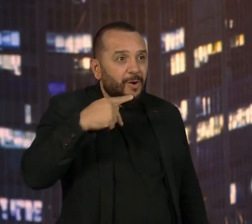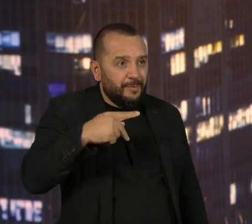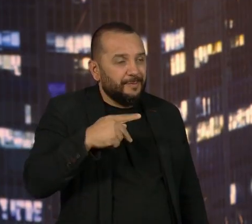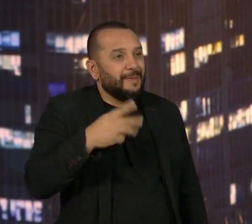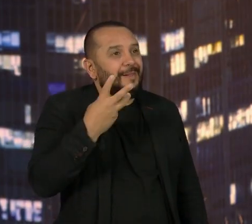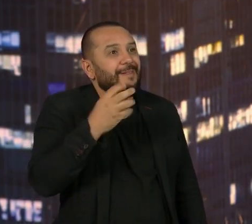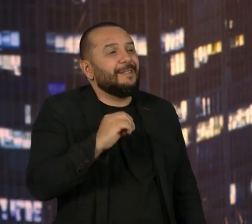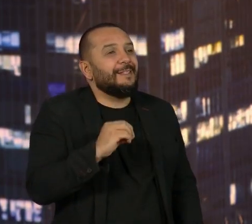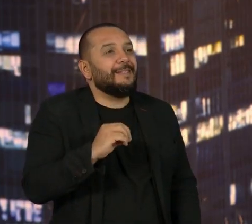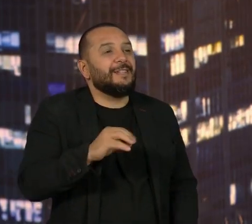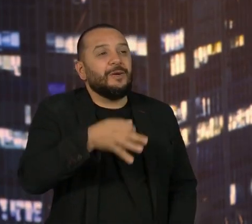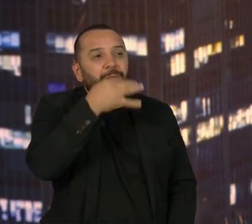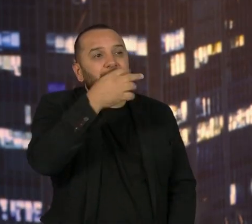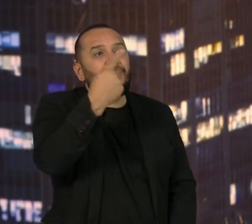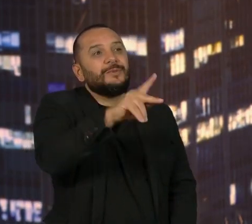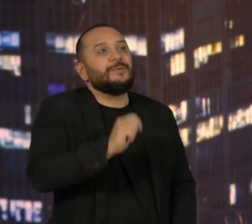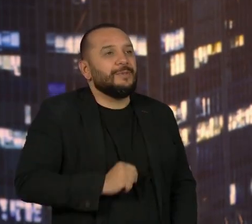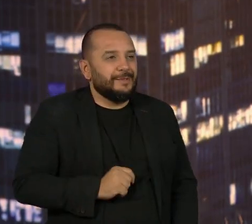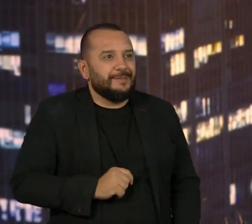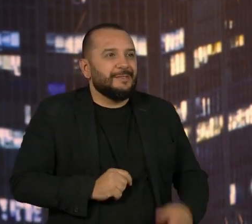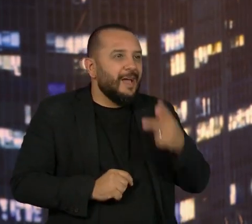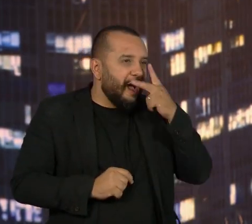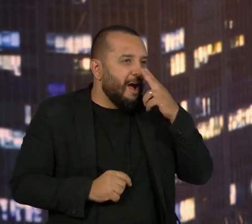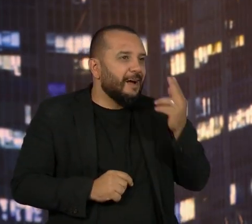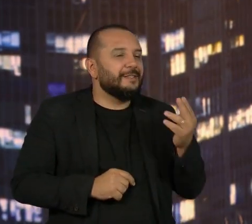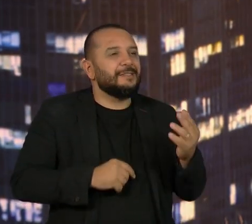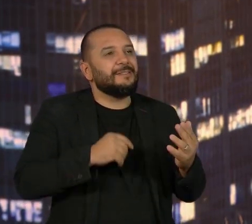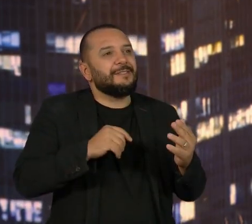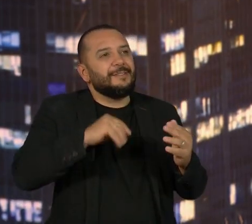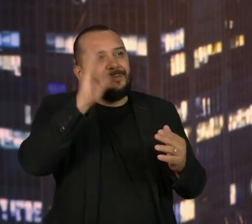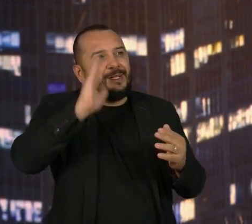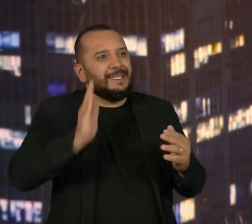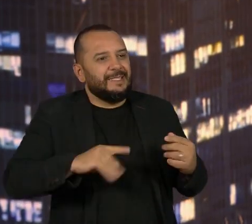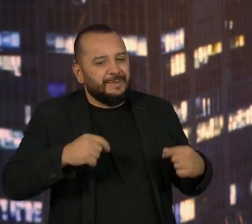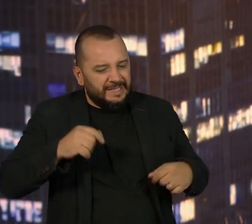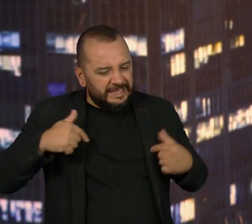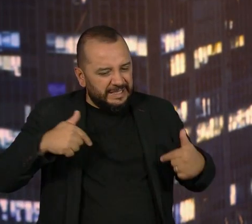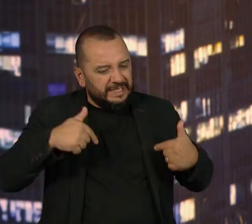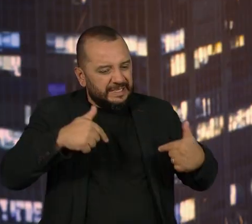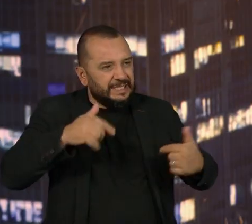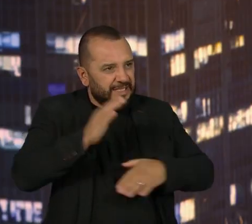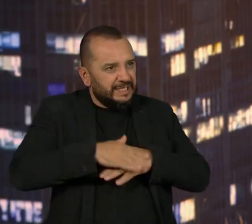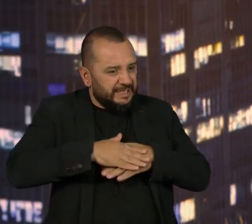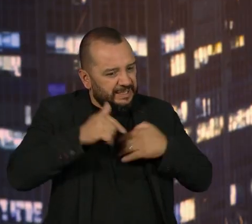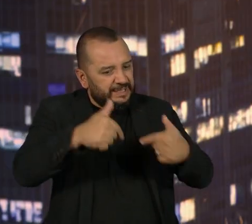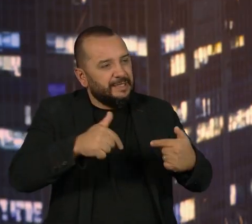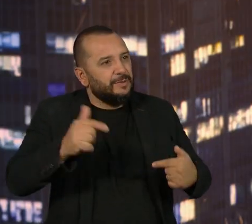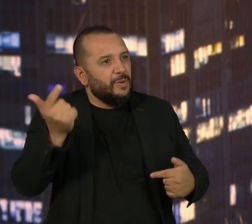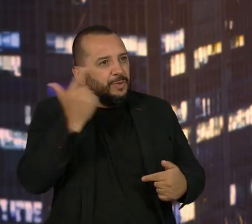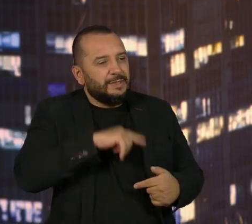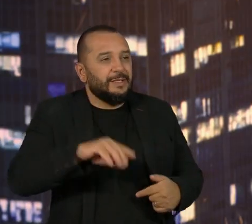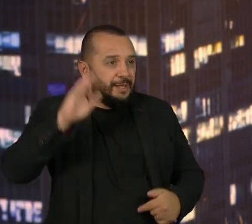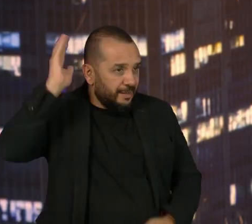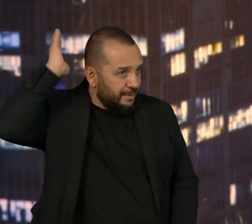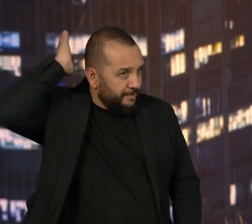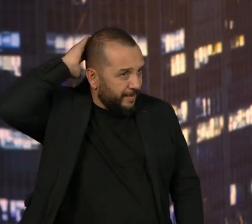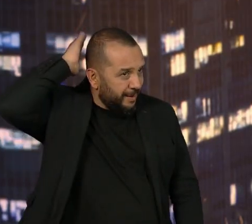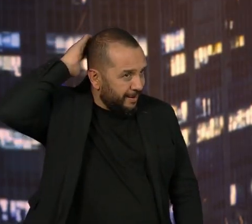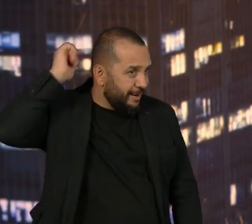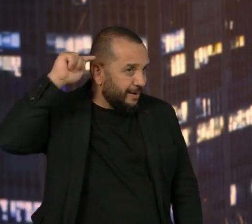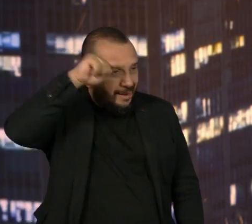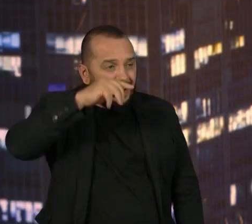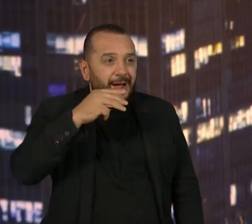30 segundos para cada um. Annelise, o que você acha que o Brasil tem que fazer de lição de casa para chegar na COP30 em Belém em